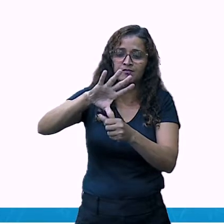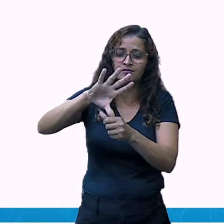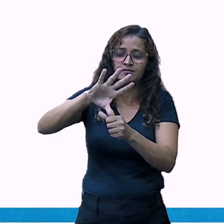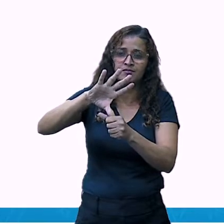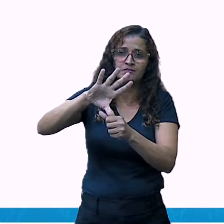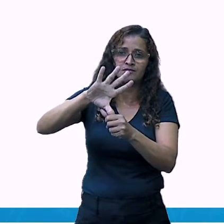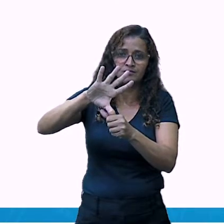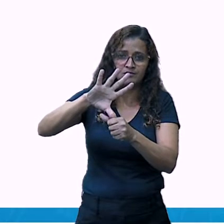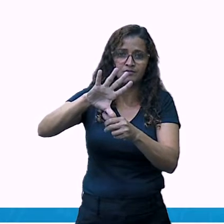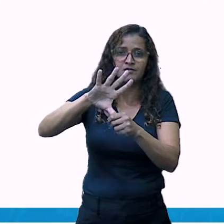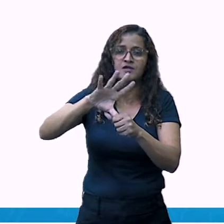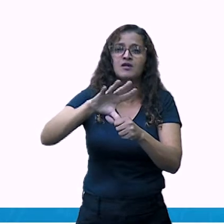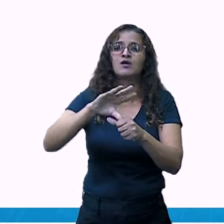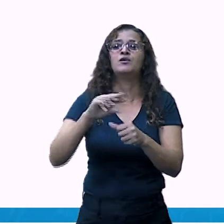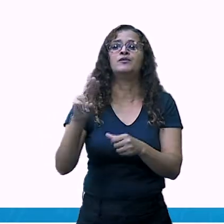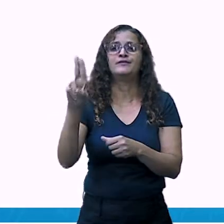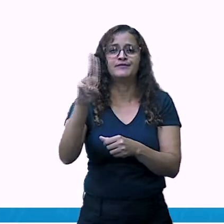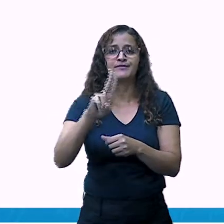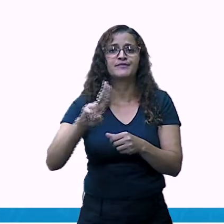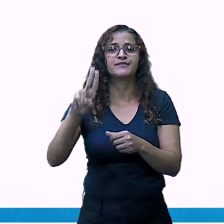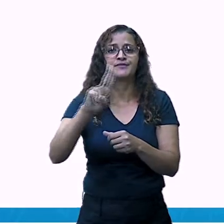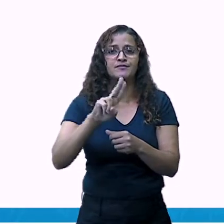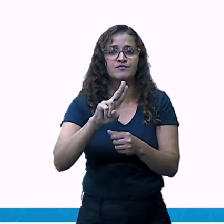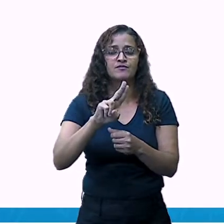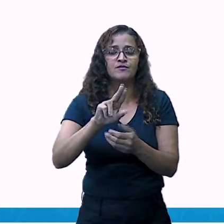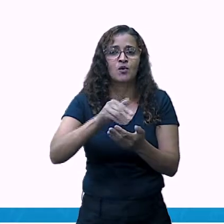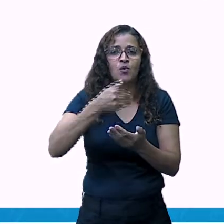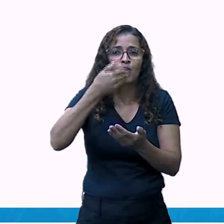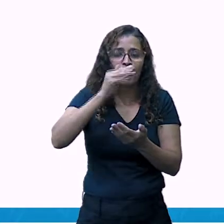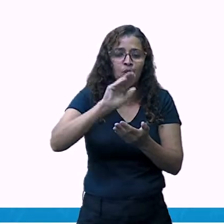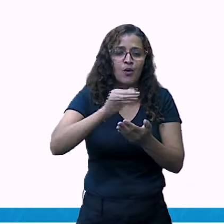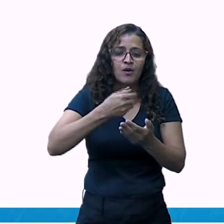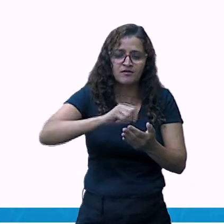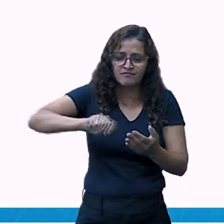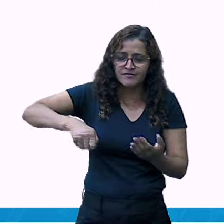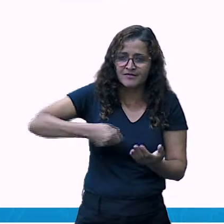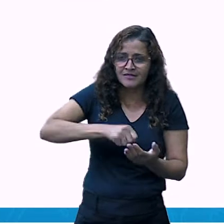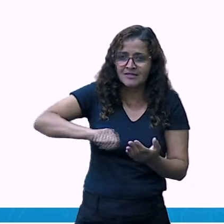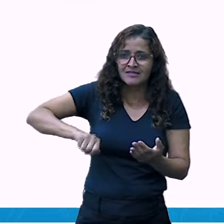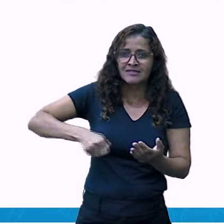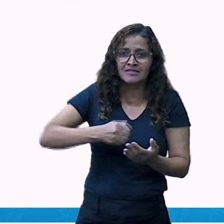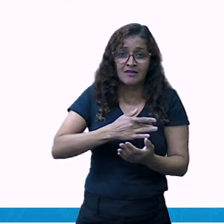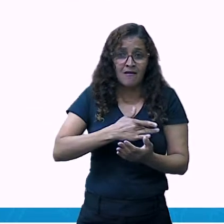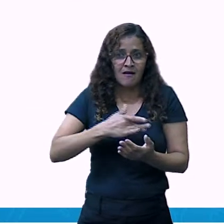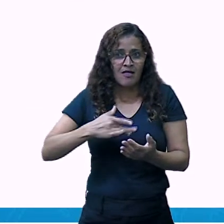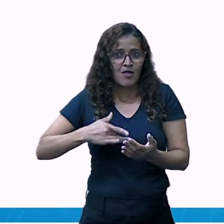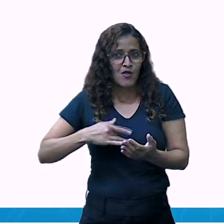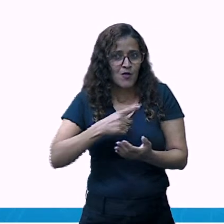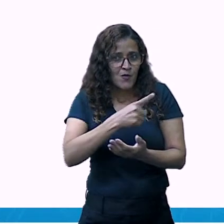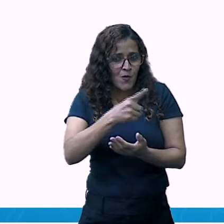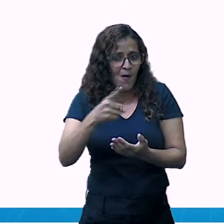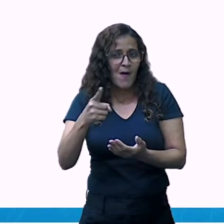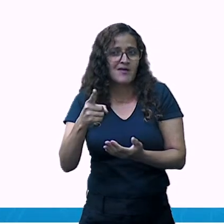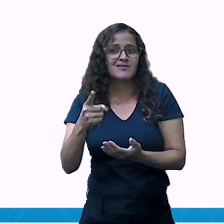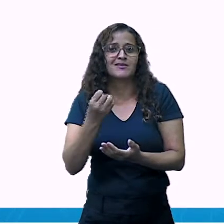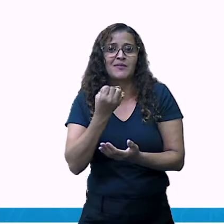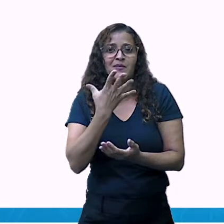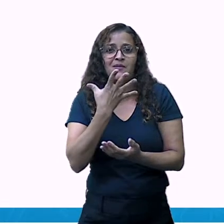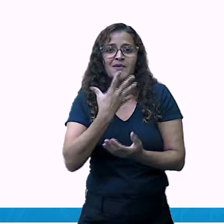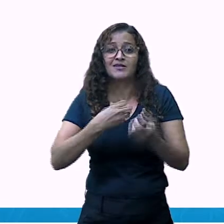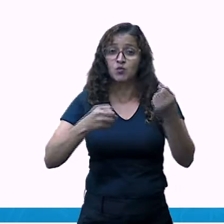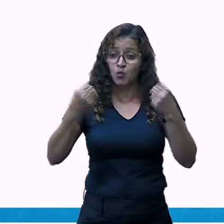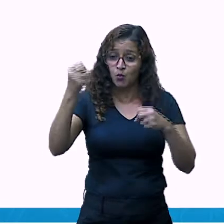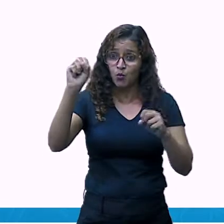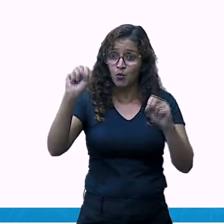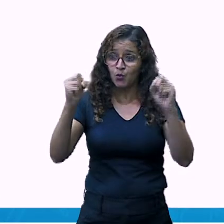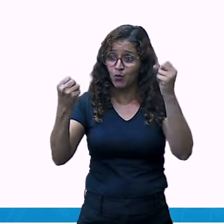fazer alguns alimentos que vão nos fazer bem. Um exemplo que eu dou para